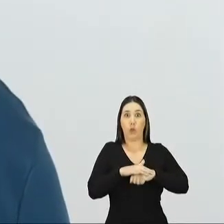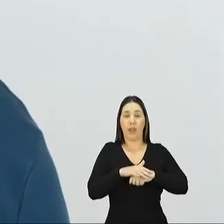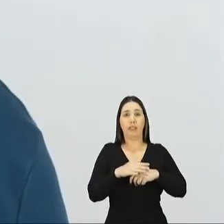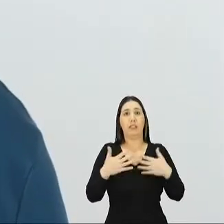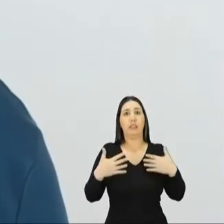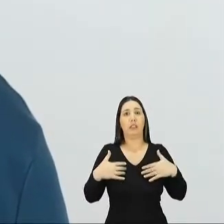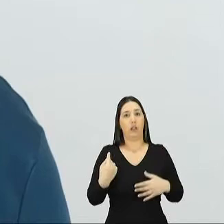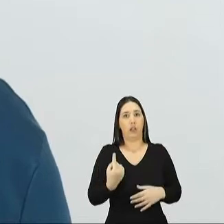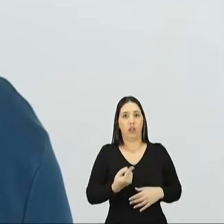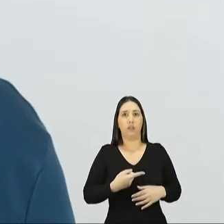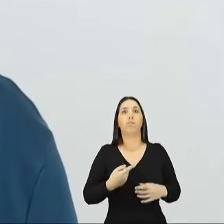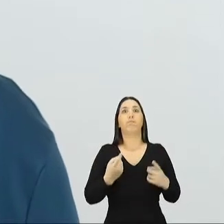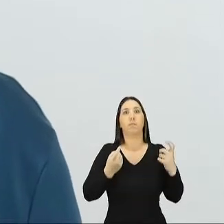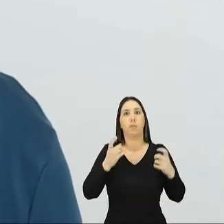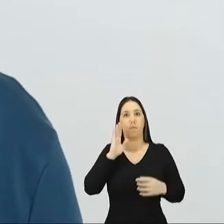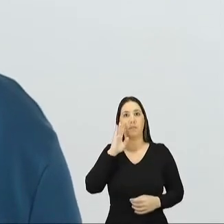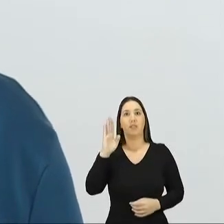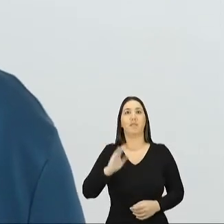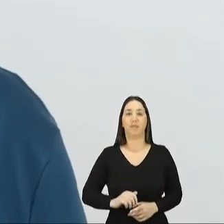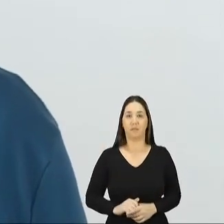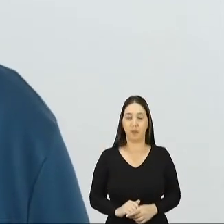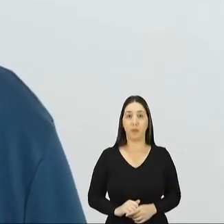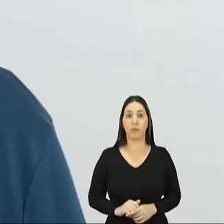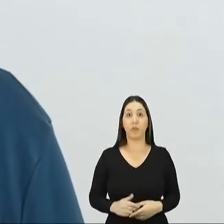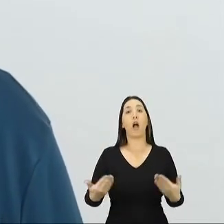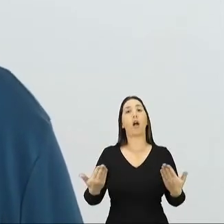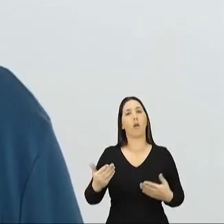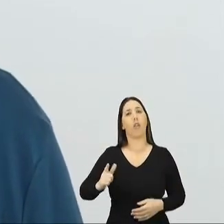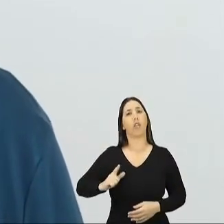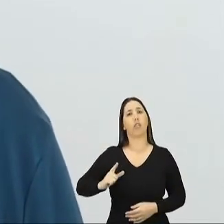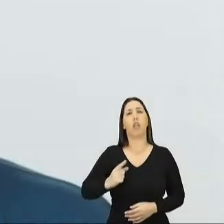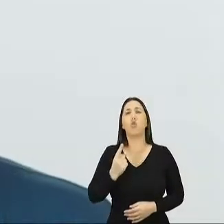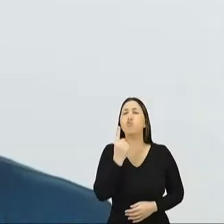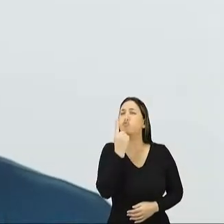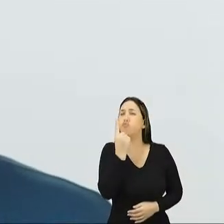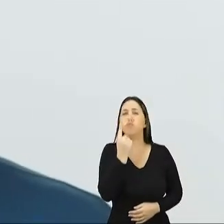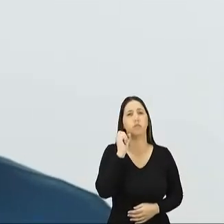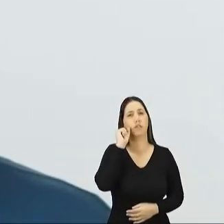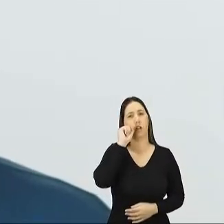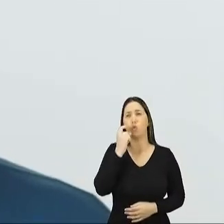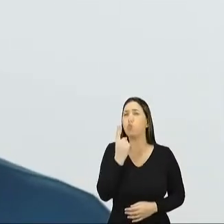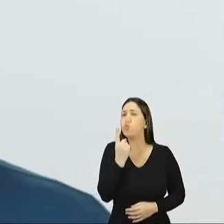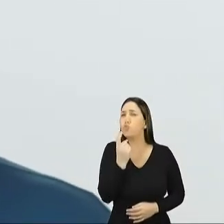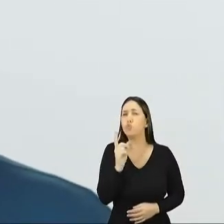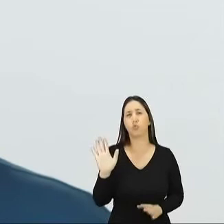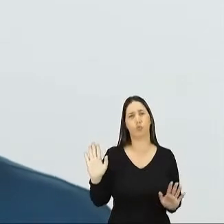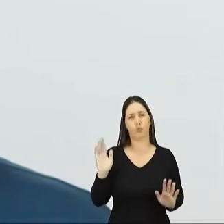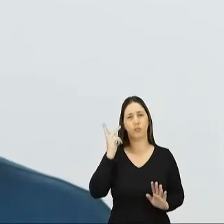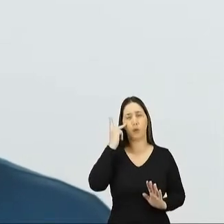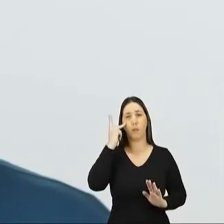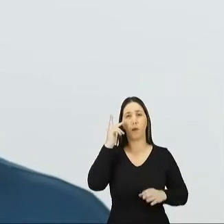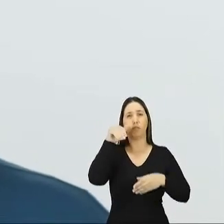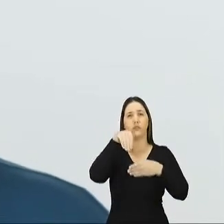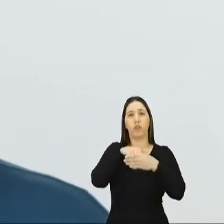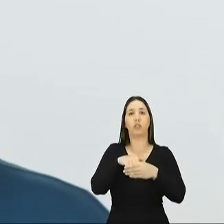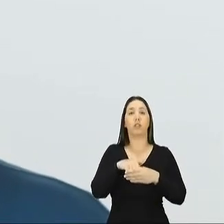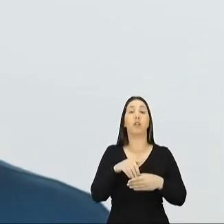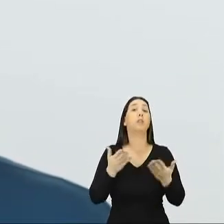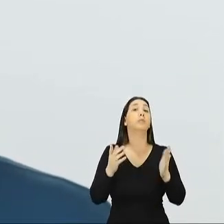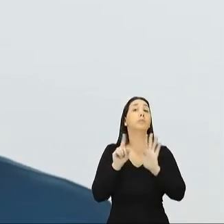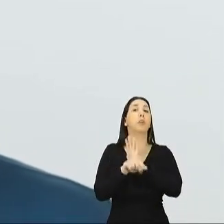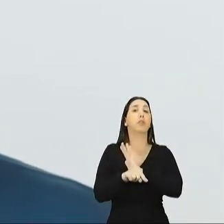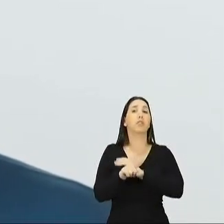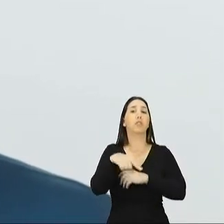minha história porque este ano São Paulo vai eleger um senador. Som, e eu queria te fazer uma pergunta. Para quem você acha que esse